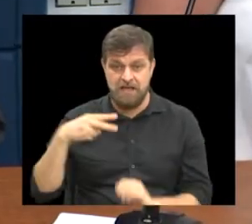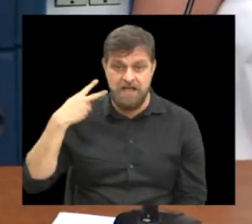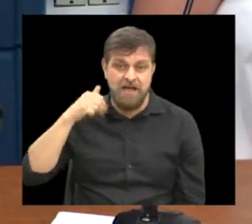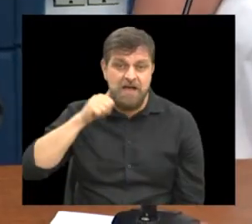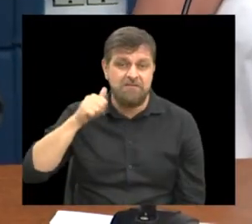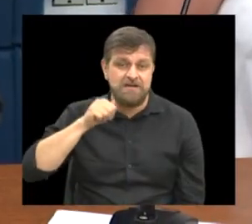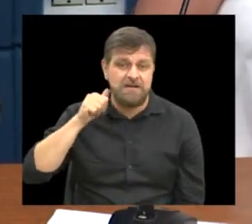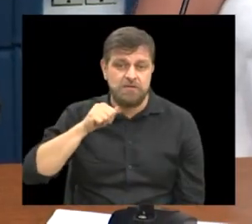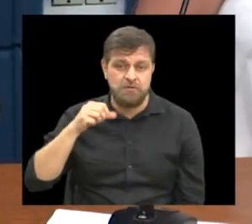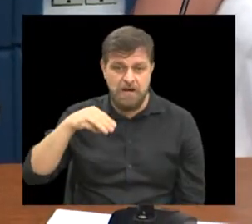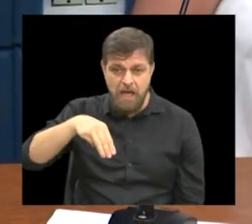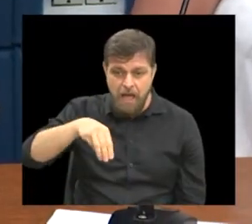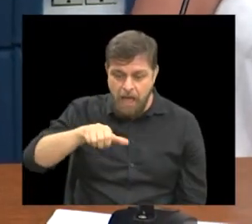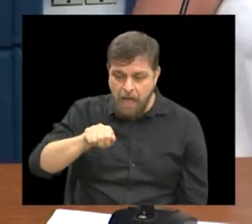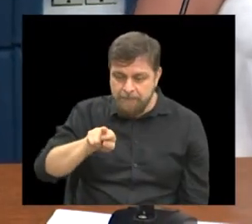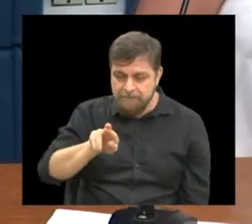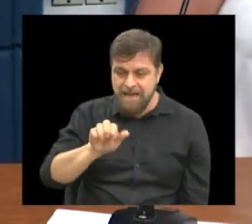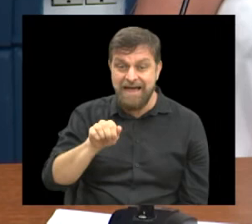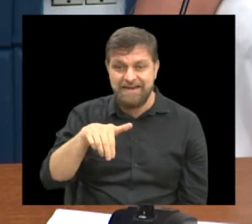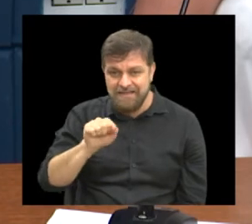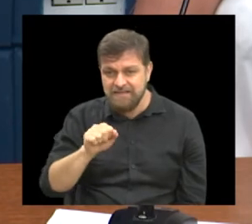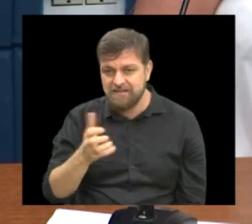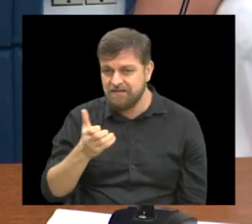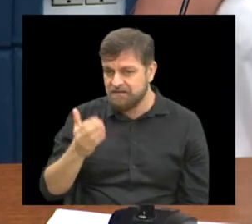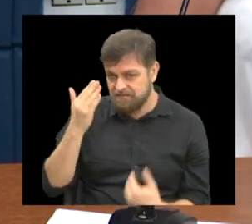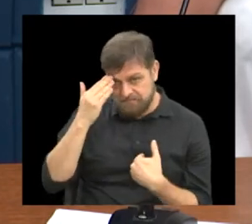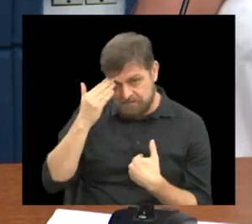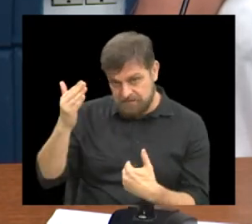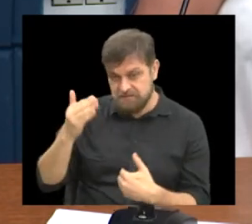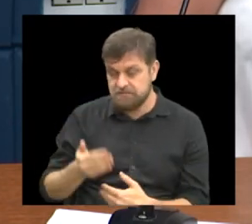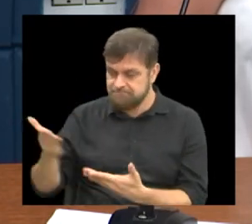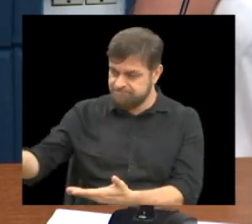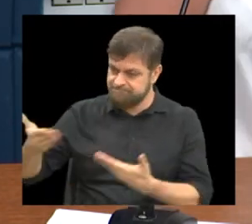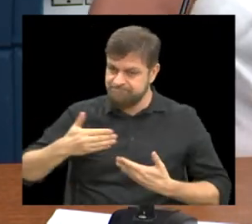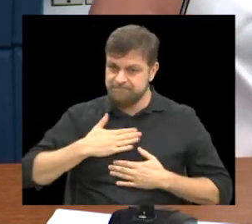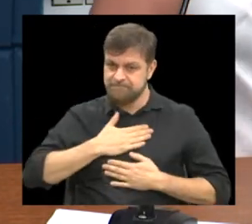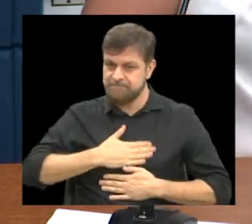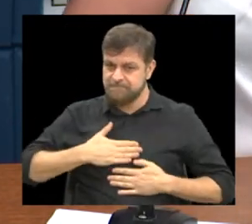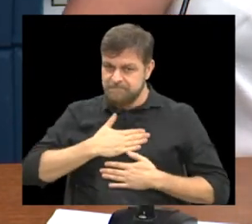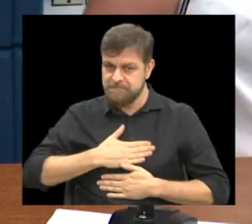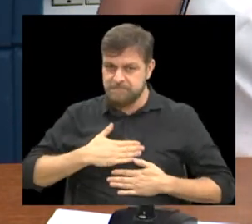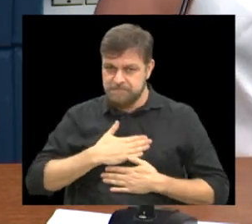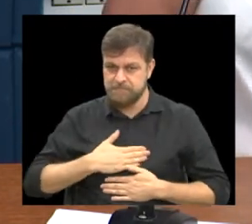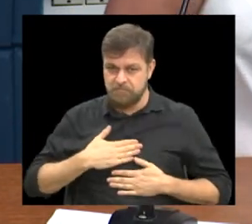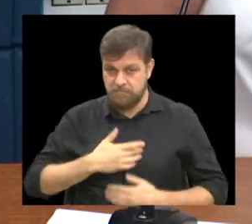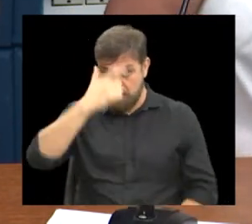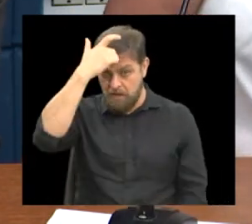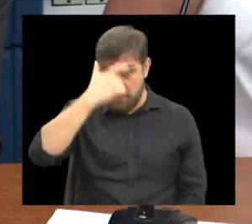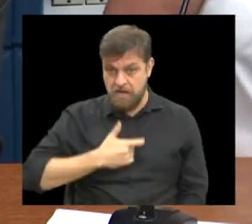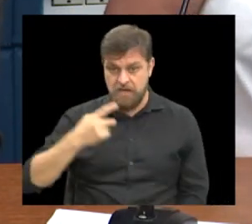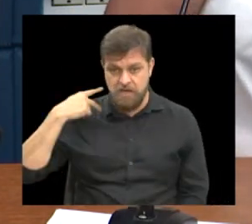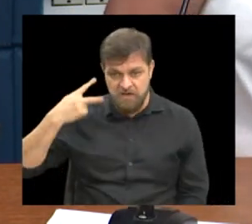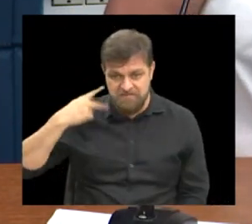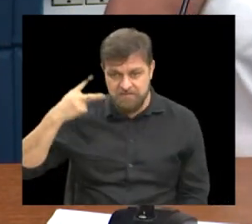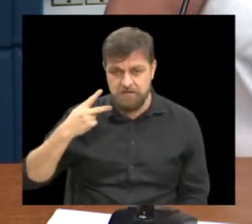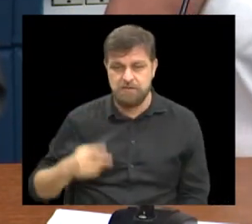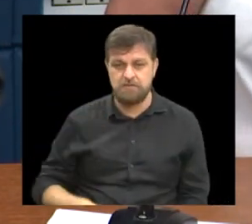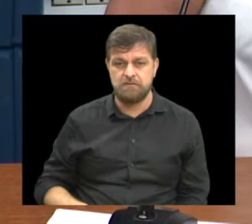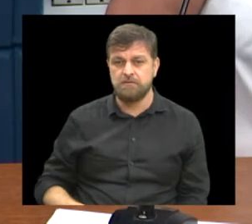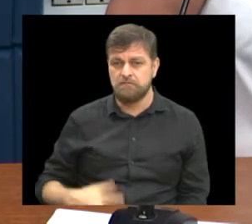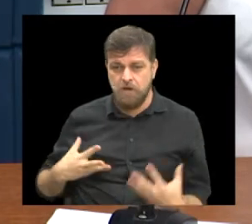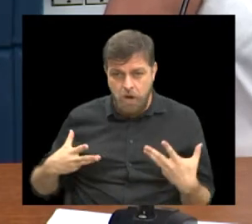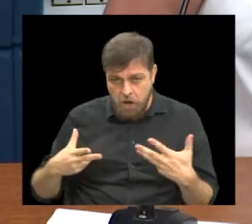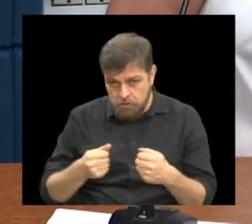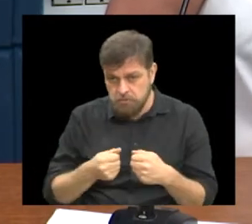Conte e dizer a vocês são muito bem-vindos aqui. Eu acho que todos nós, não somente eu como vereador, mas todos os vereadores aqui